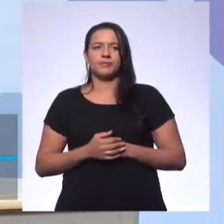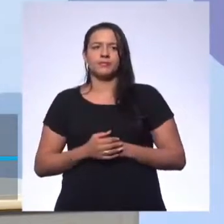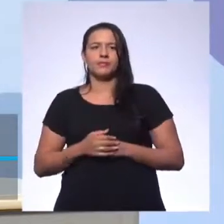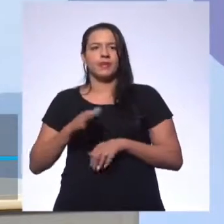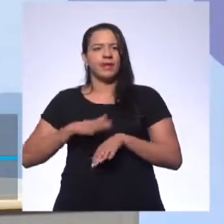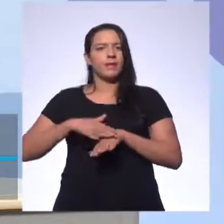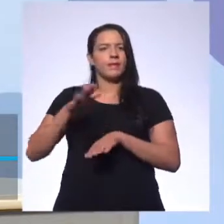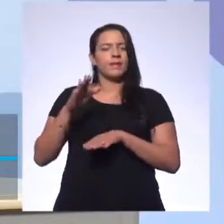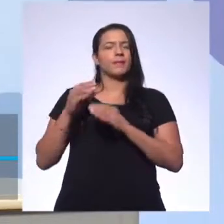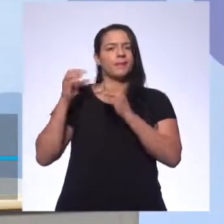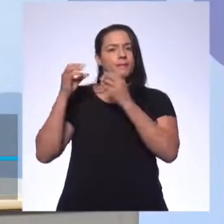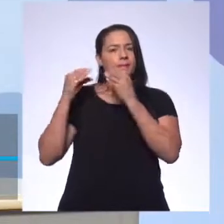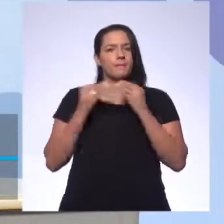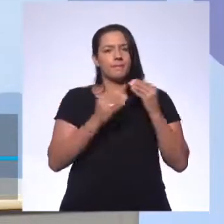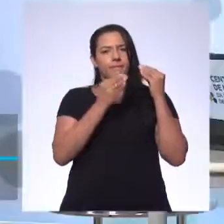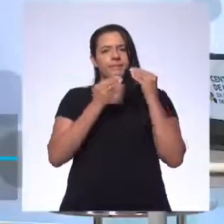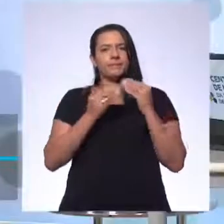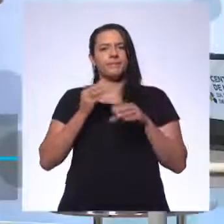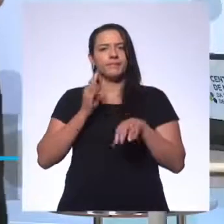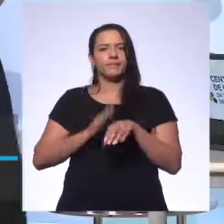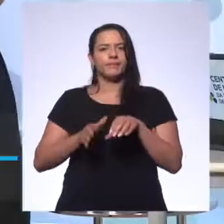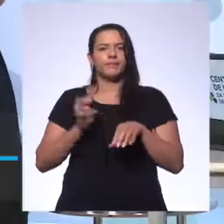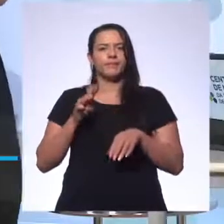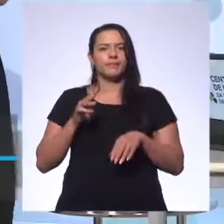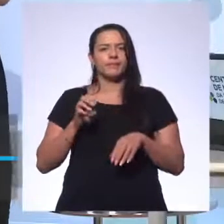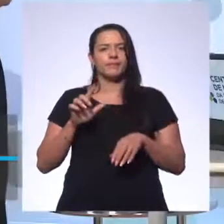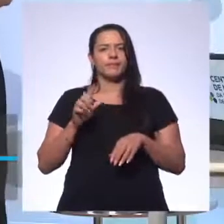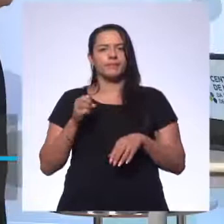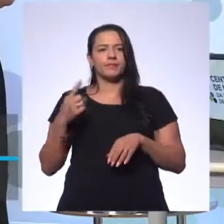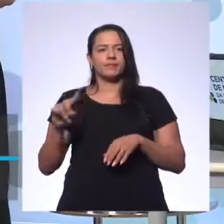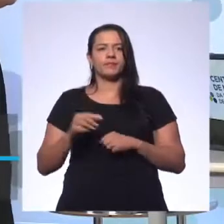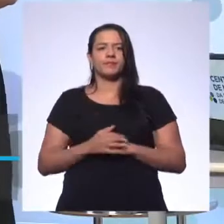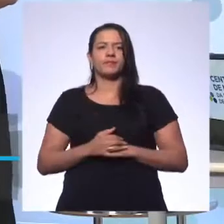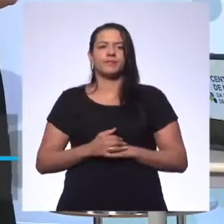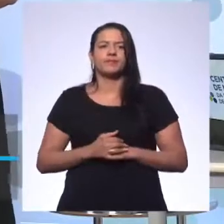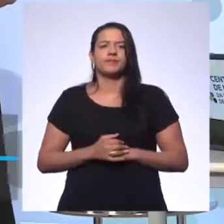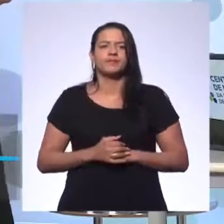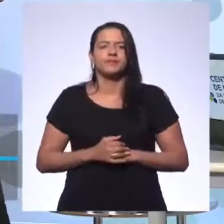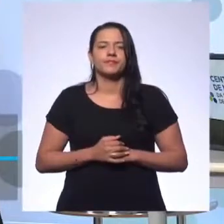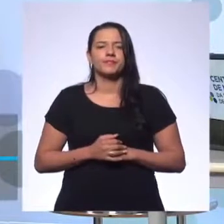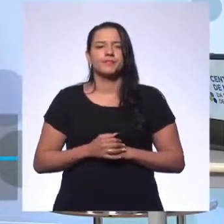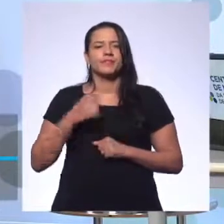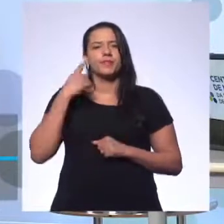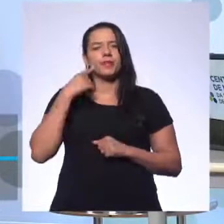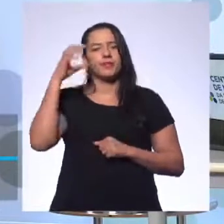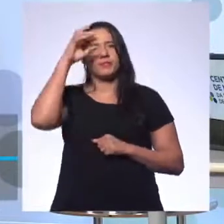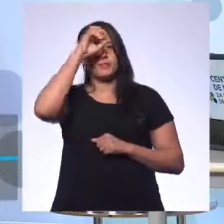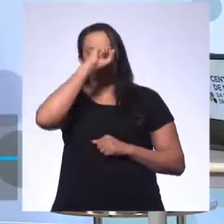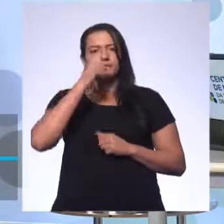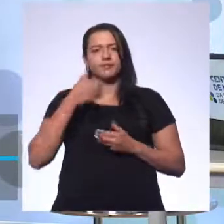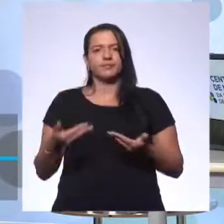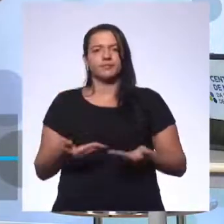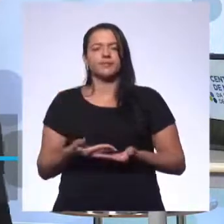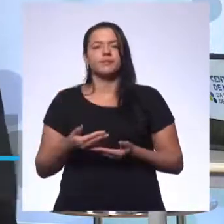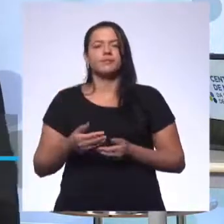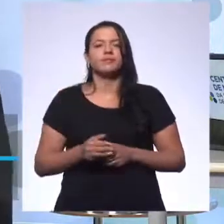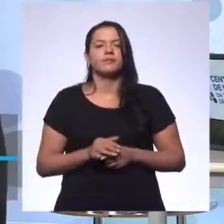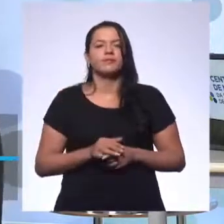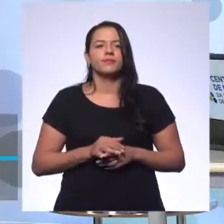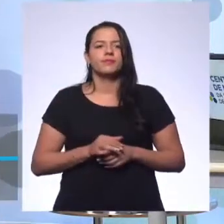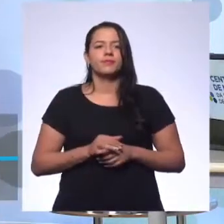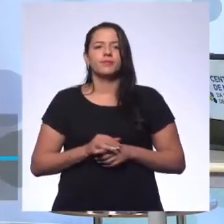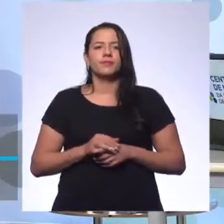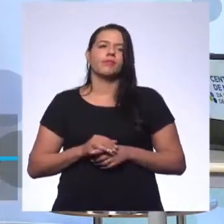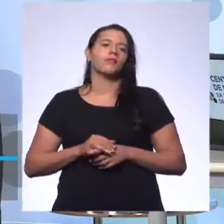Mais parentes do que com a melancia? É. Então vamos descobrir, gente. Suspense. Vamos lá. Olha, se a